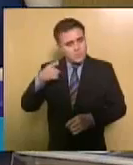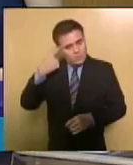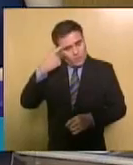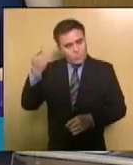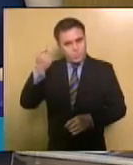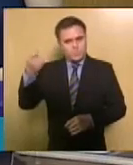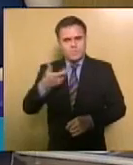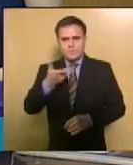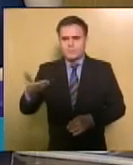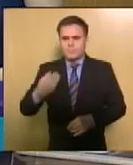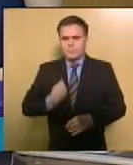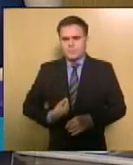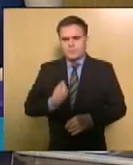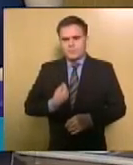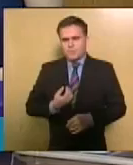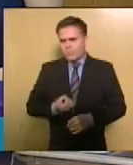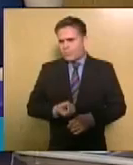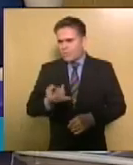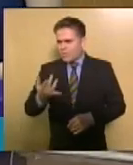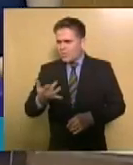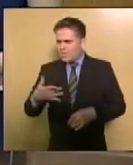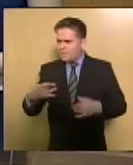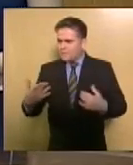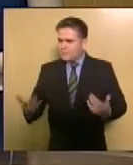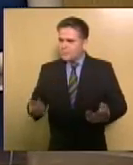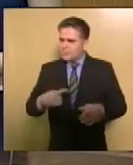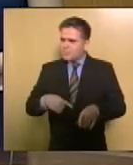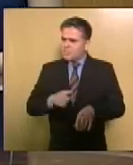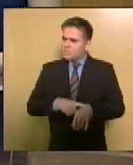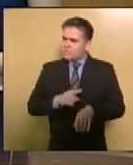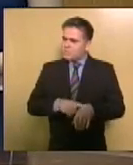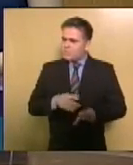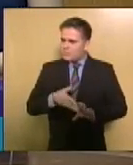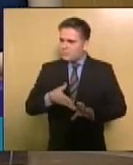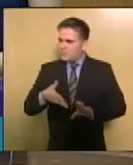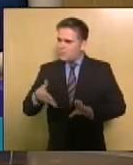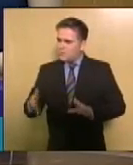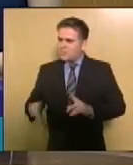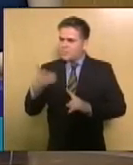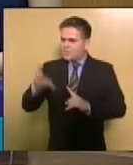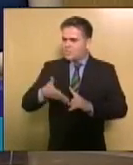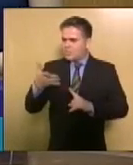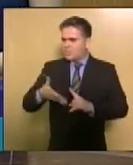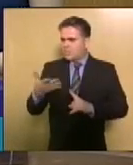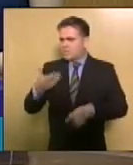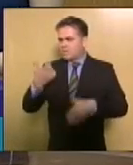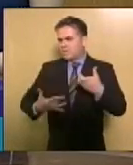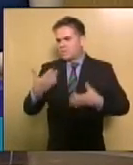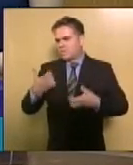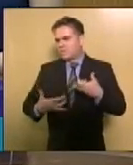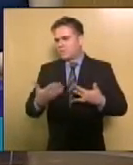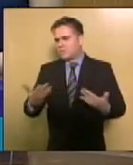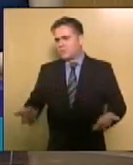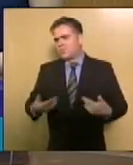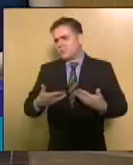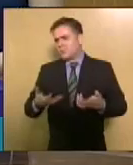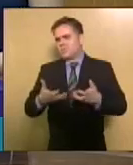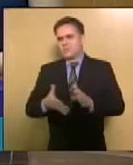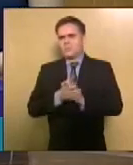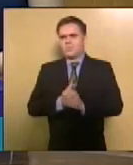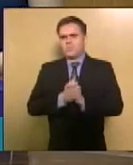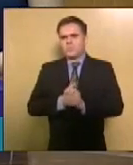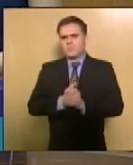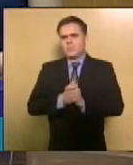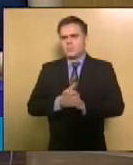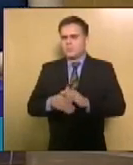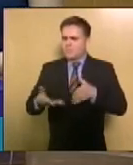mas são tantos que eu gastaria meu tempo só né na palestra falando os nomes Então eu queria eh saudar aqui a deputada da L que